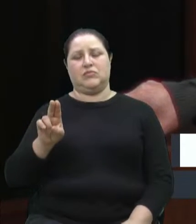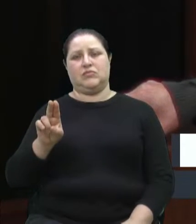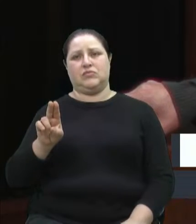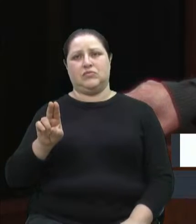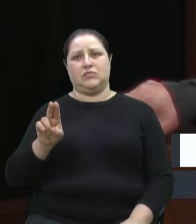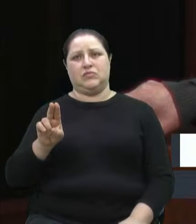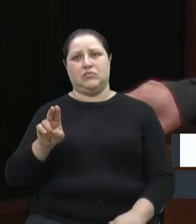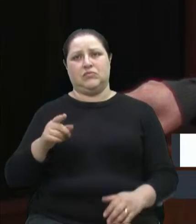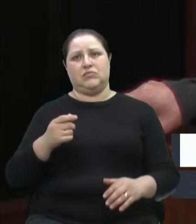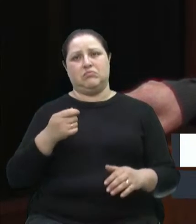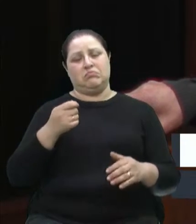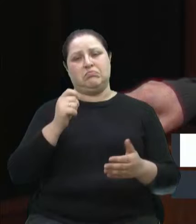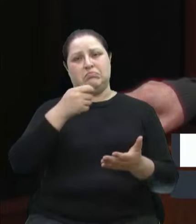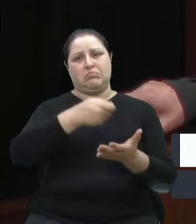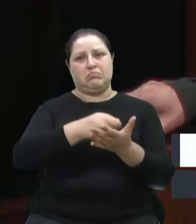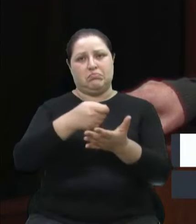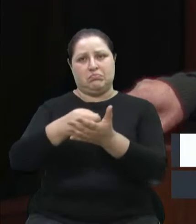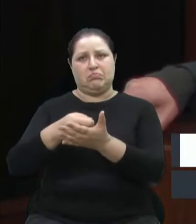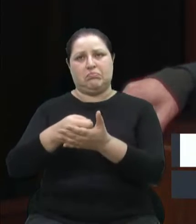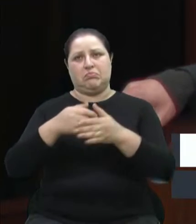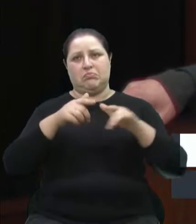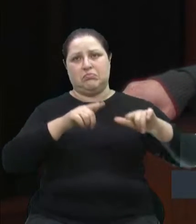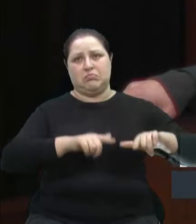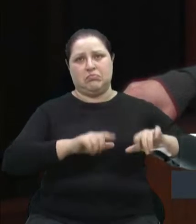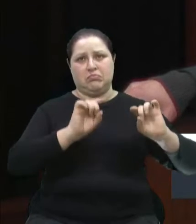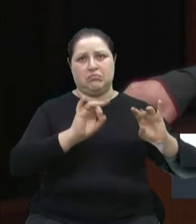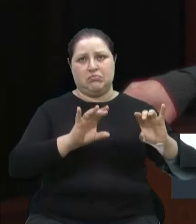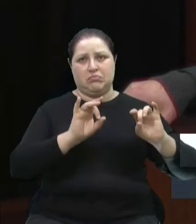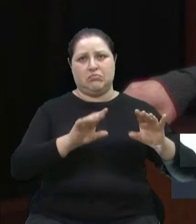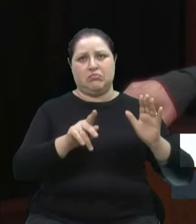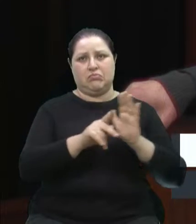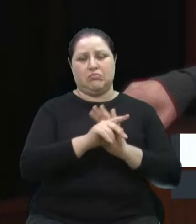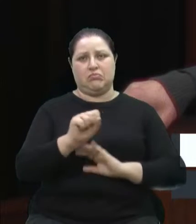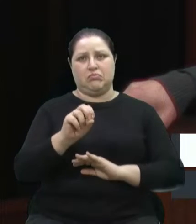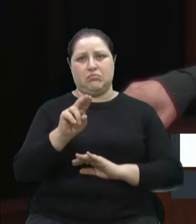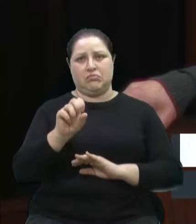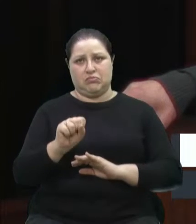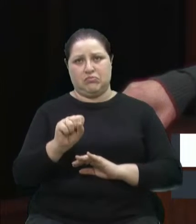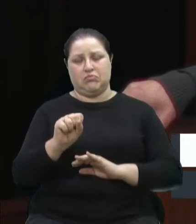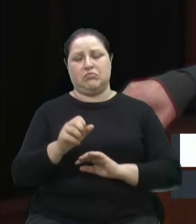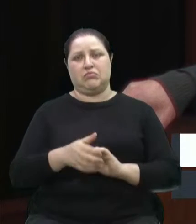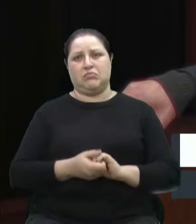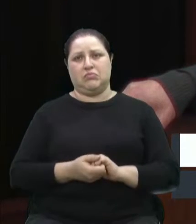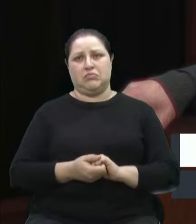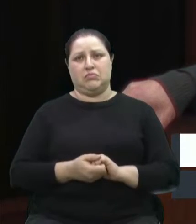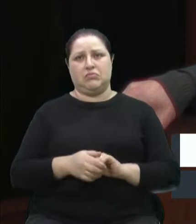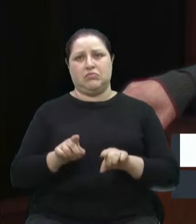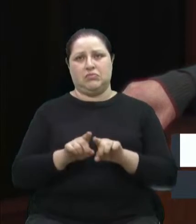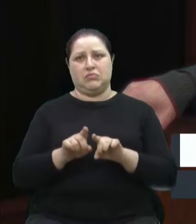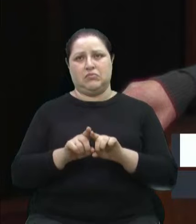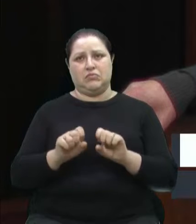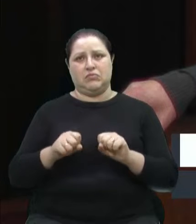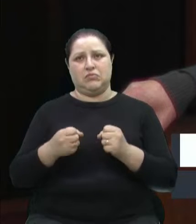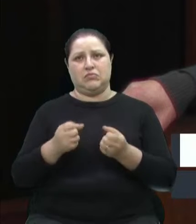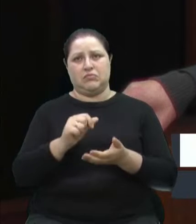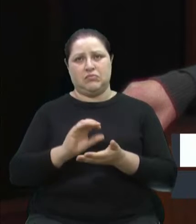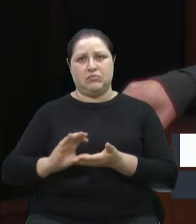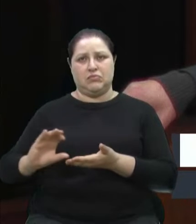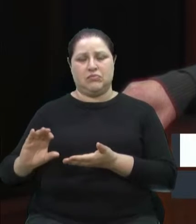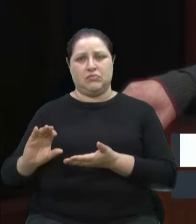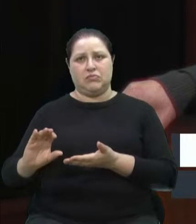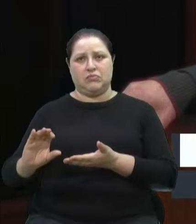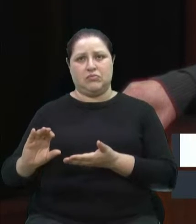saúde especializada, que integra o SUS, para o reforço das dotações